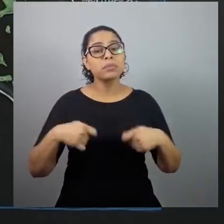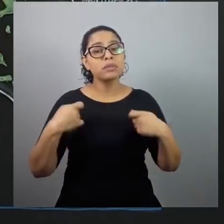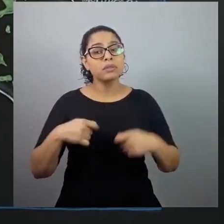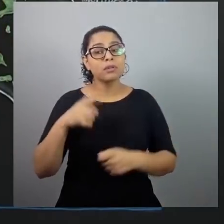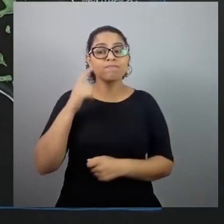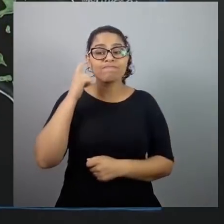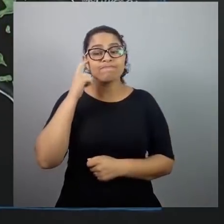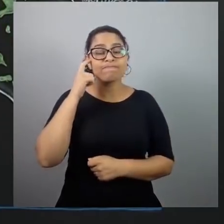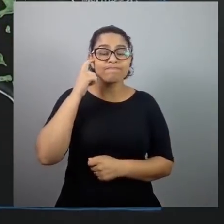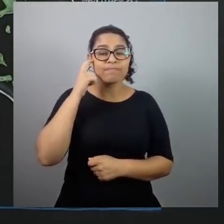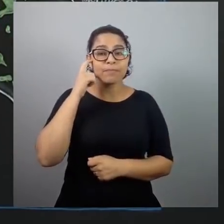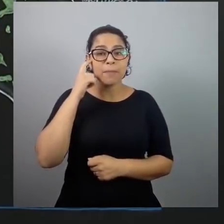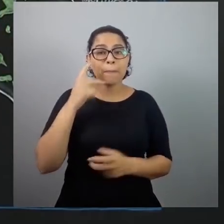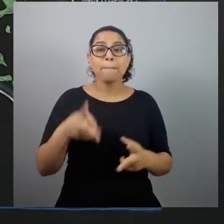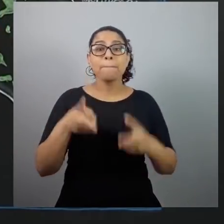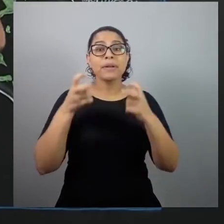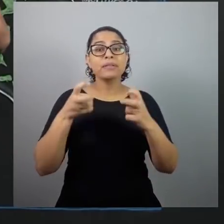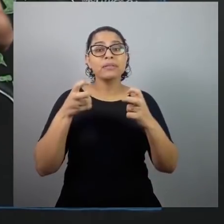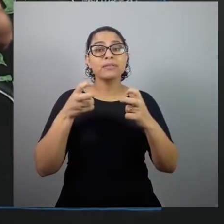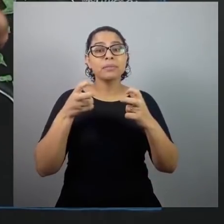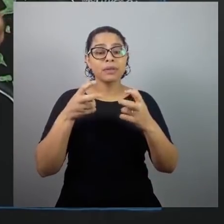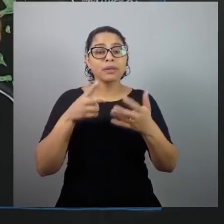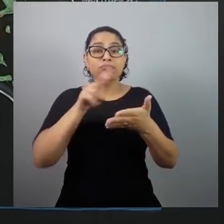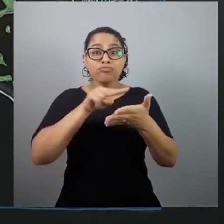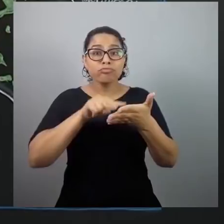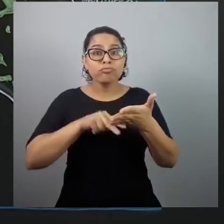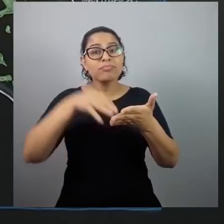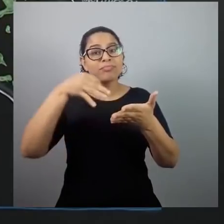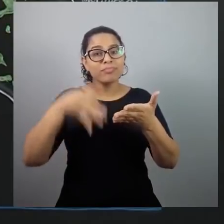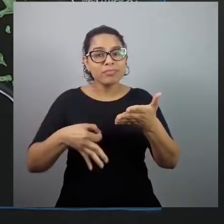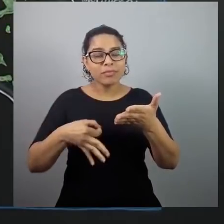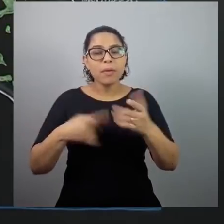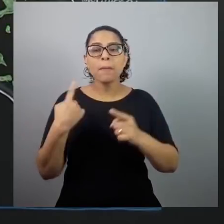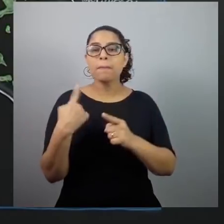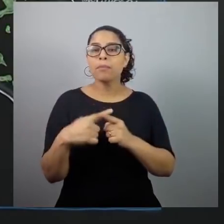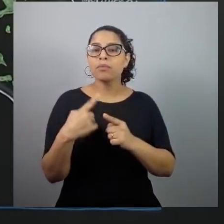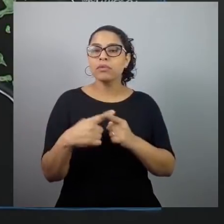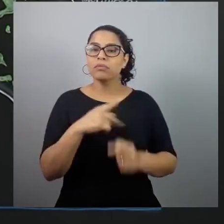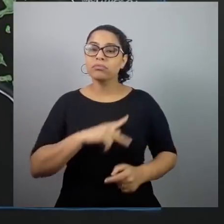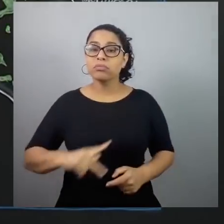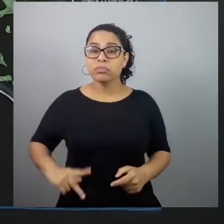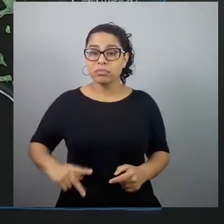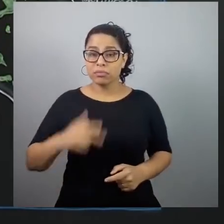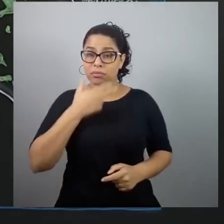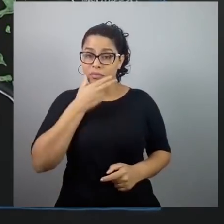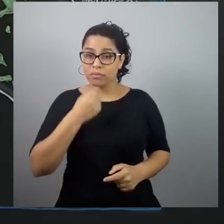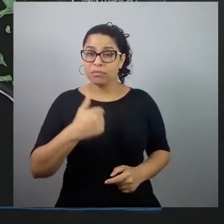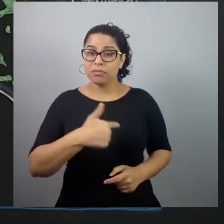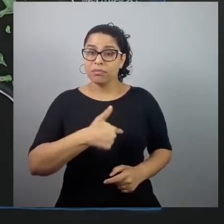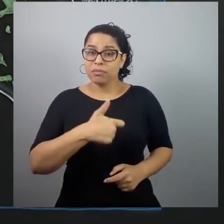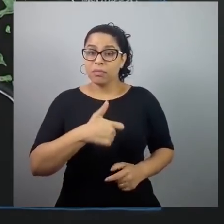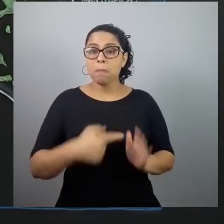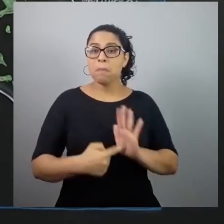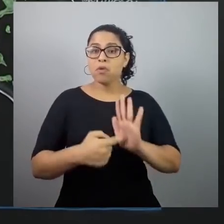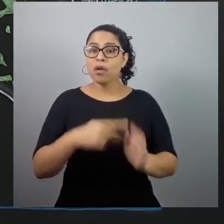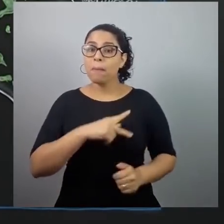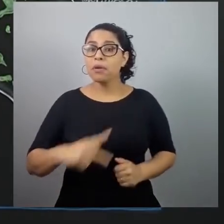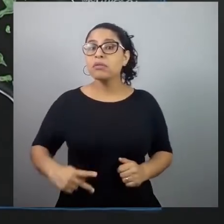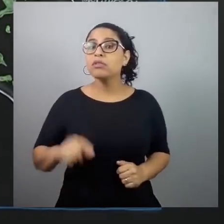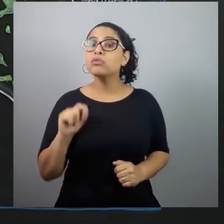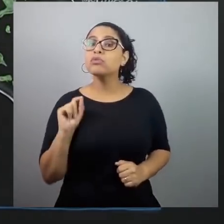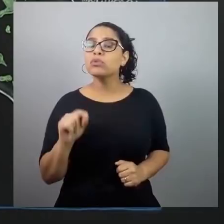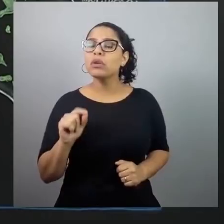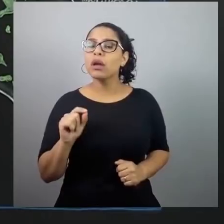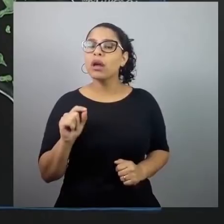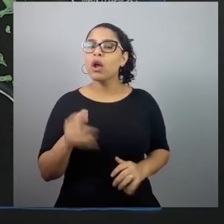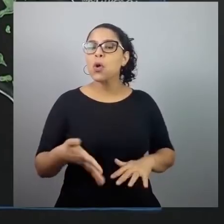pouco disso. Por quê? A propaganda oficial do Getúlio Vargas tinha interesse em mostrar um presidente que incluía